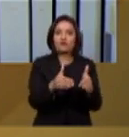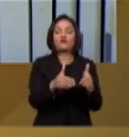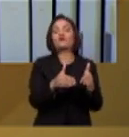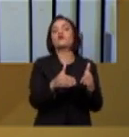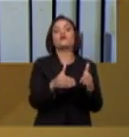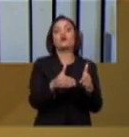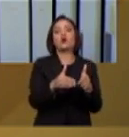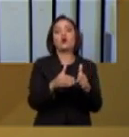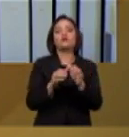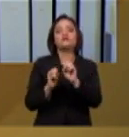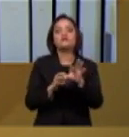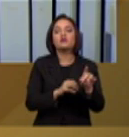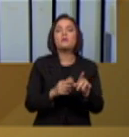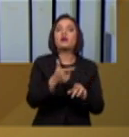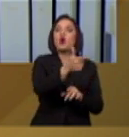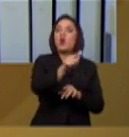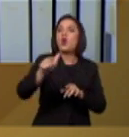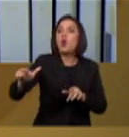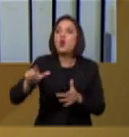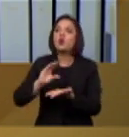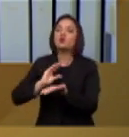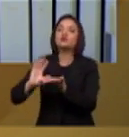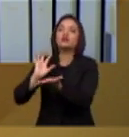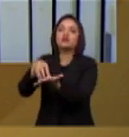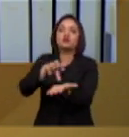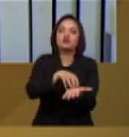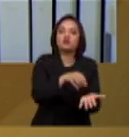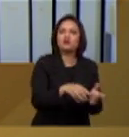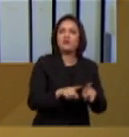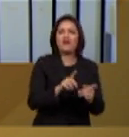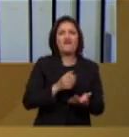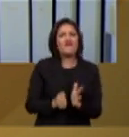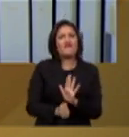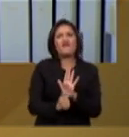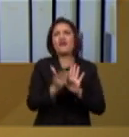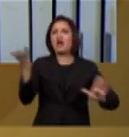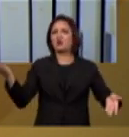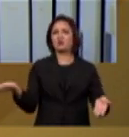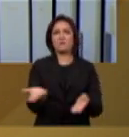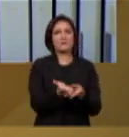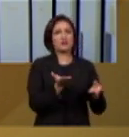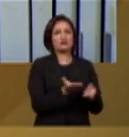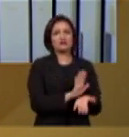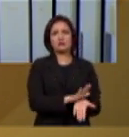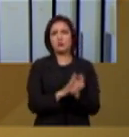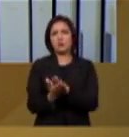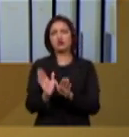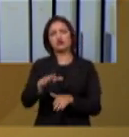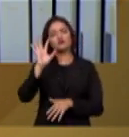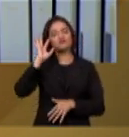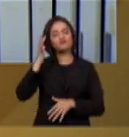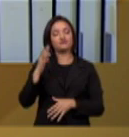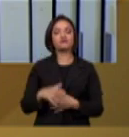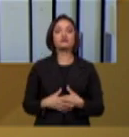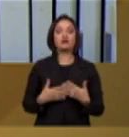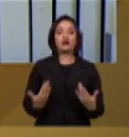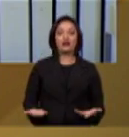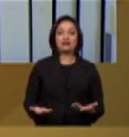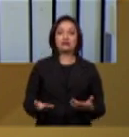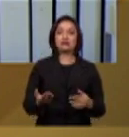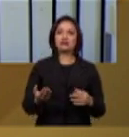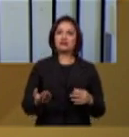poderes e instituições autônomas, dentre inúmeros outros julgados. Assim, em meio à anormalidade da